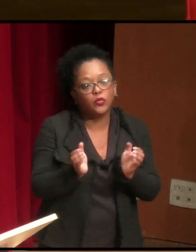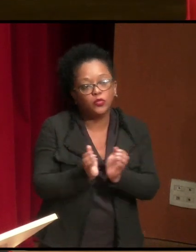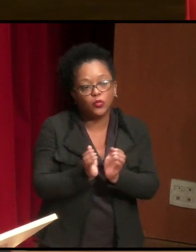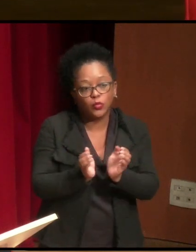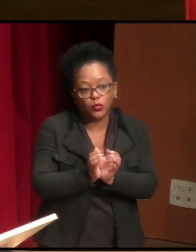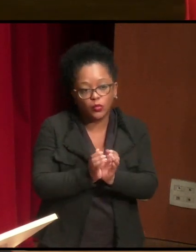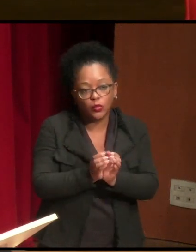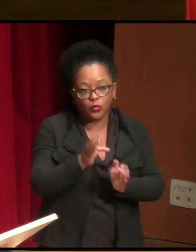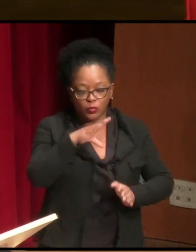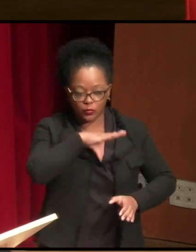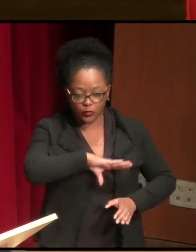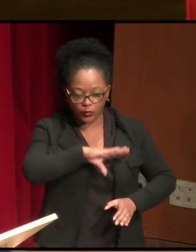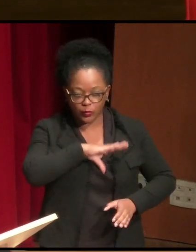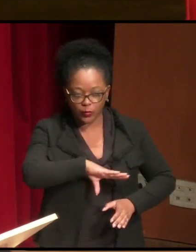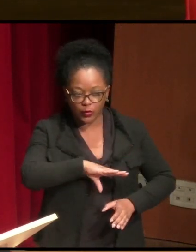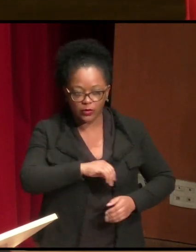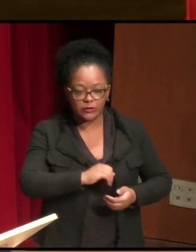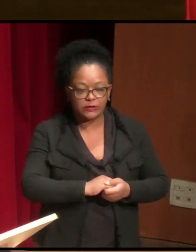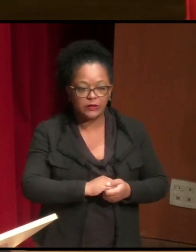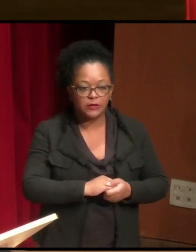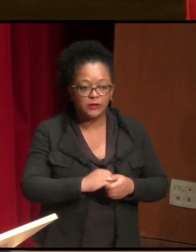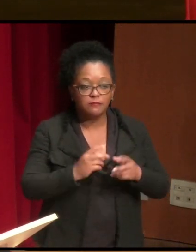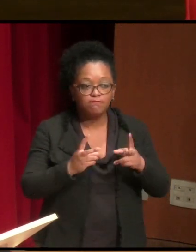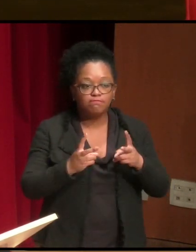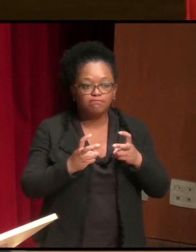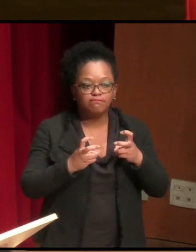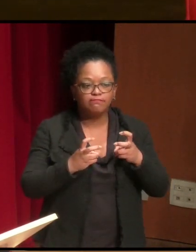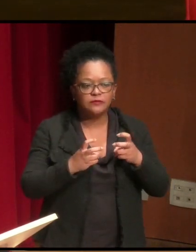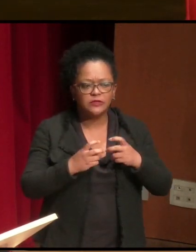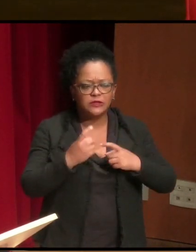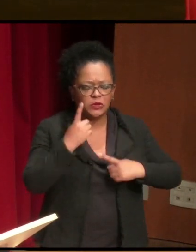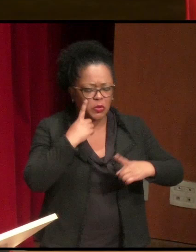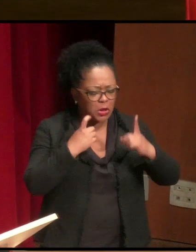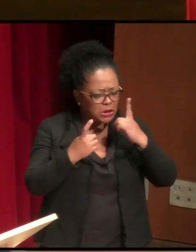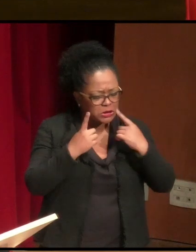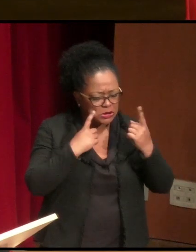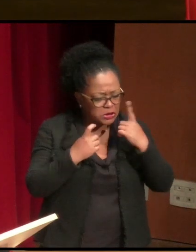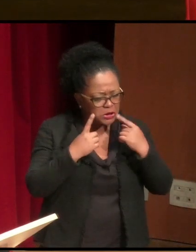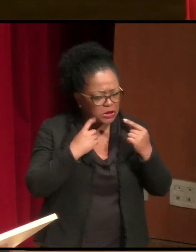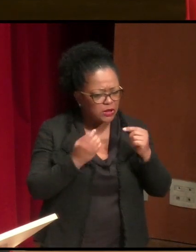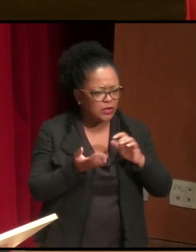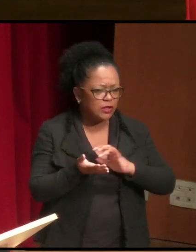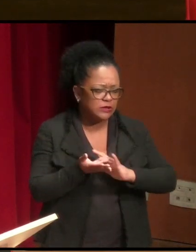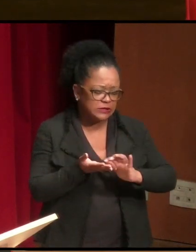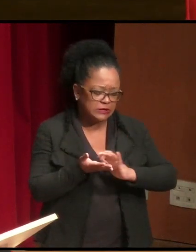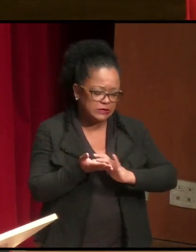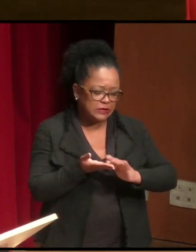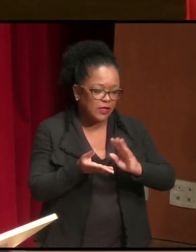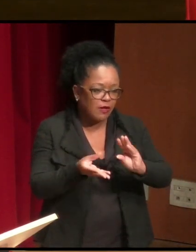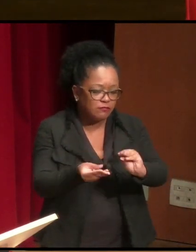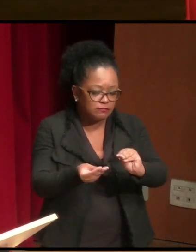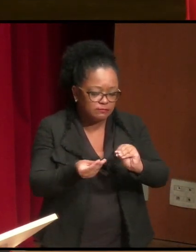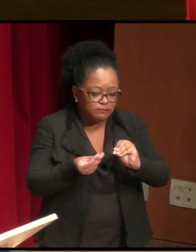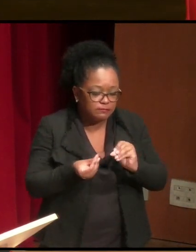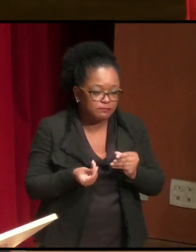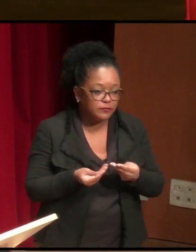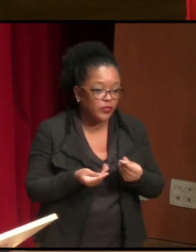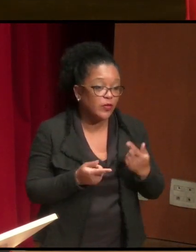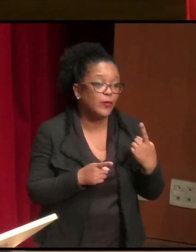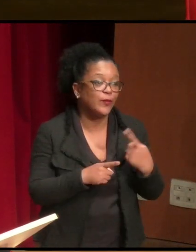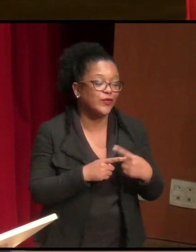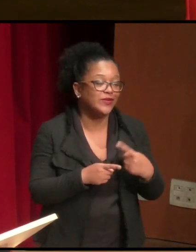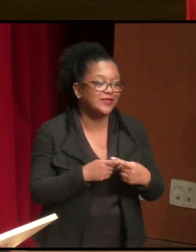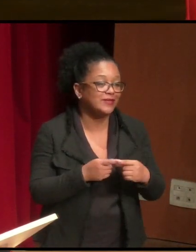língua portuguesa. Eu vi gente chorando com uma folha em braille na mão, porque é tão raro para os caras